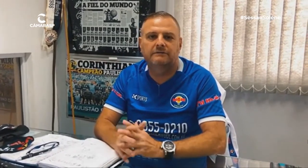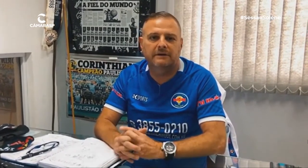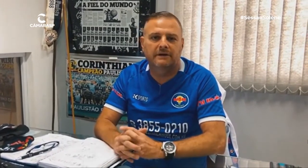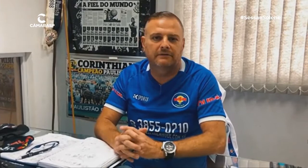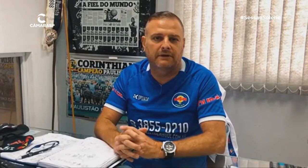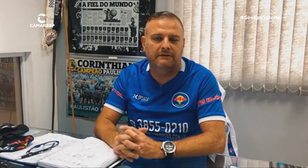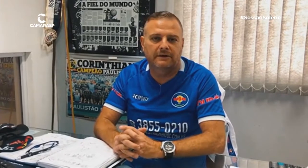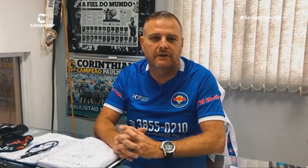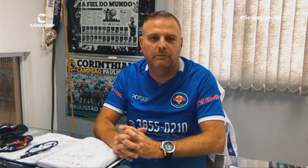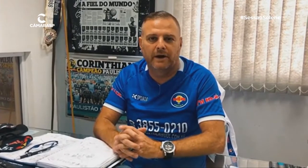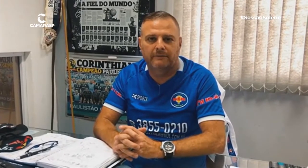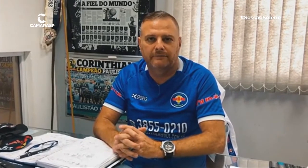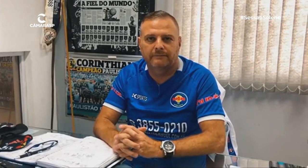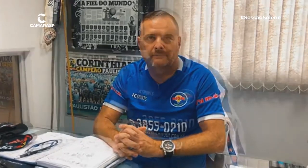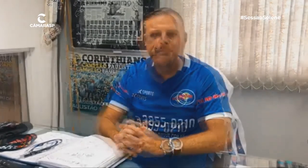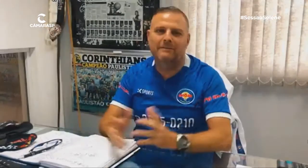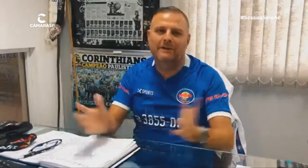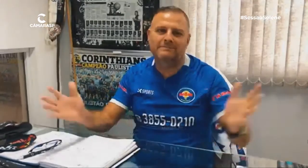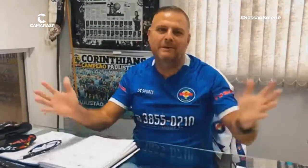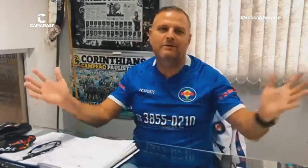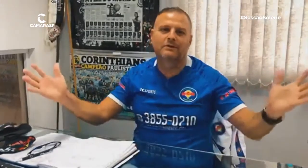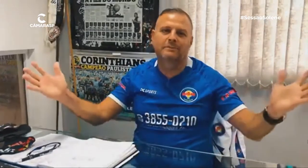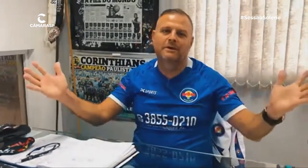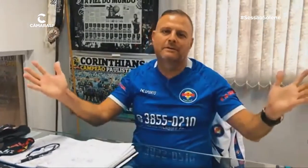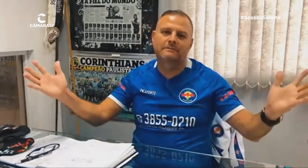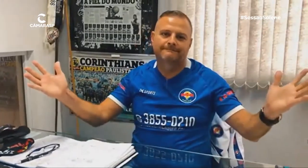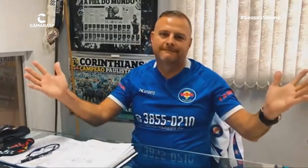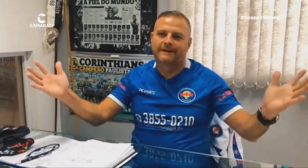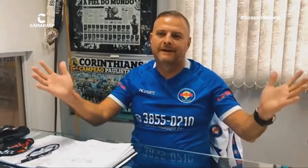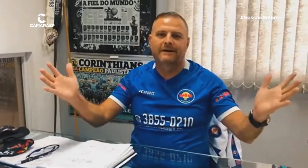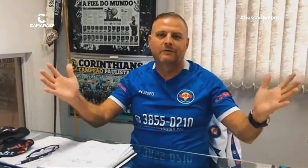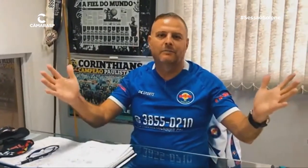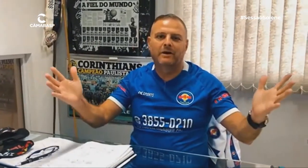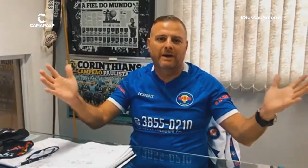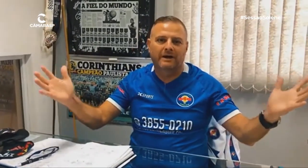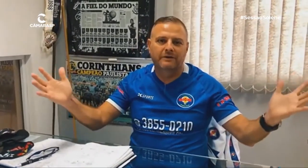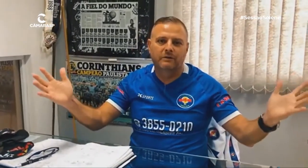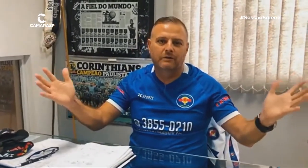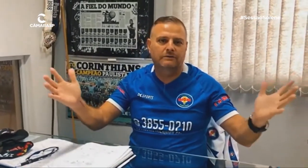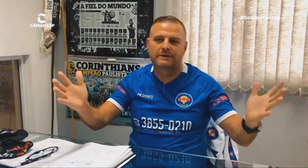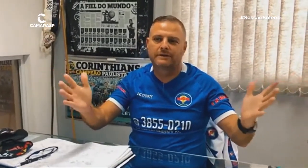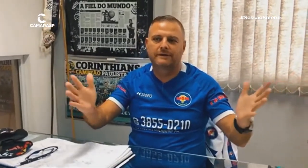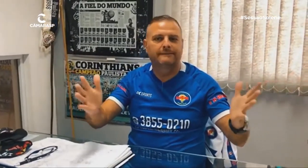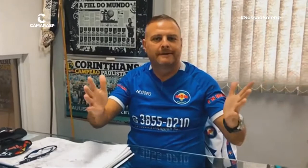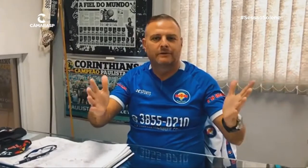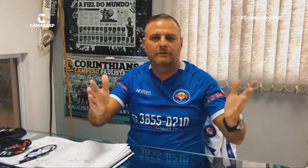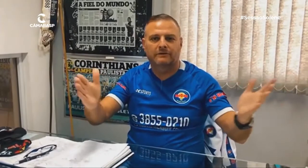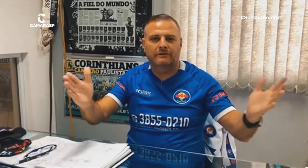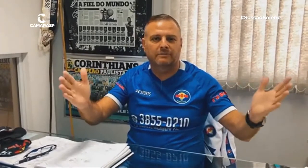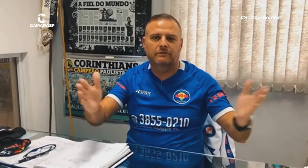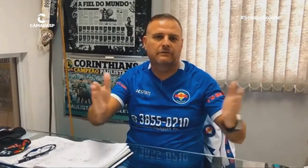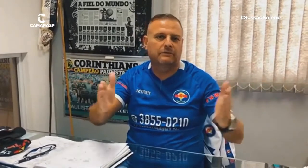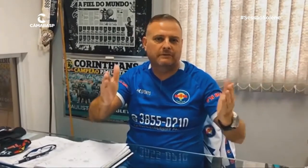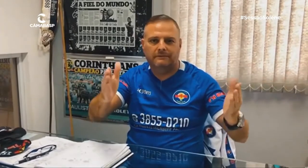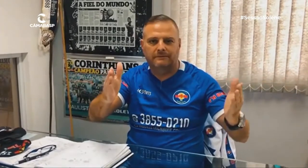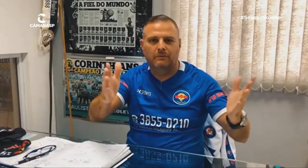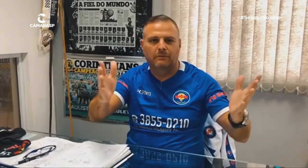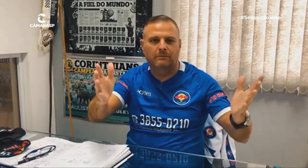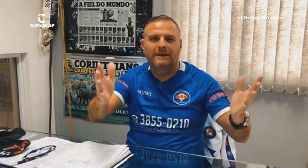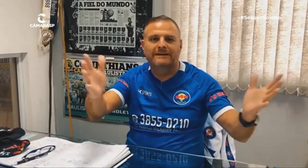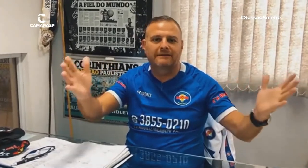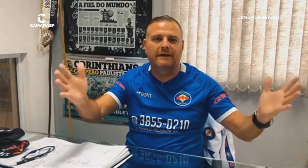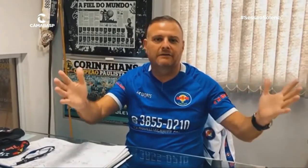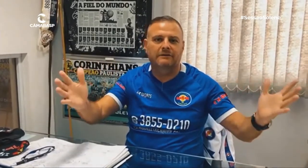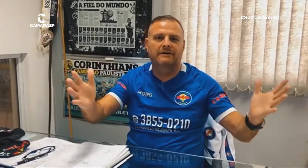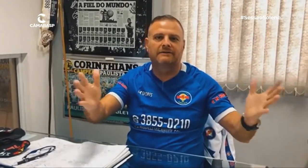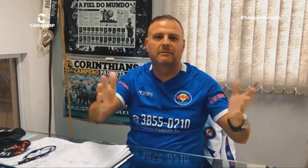essa iniciativa que eles fazem aqui no bairro. Parabéns, bairro do Limão. É um bairro maravilhoso, que todas as pessoas